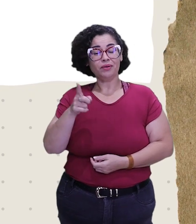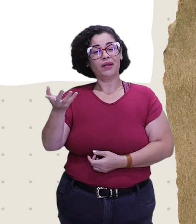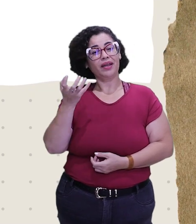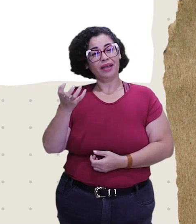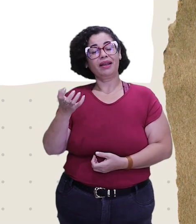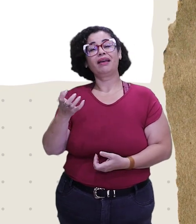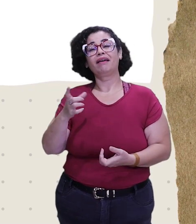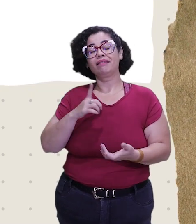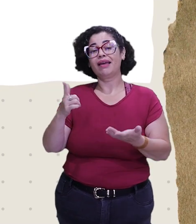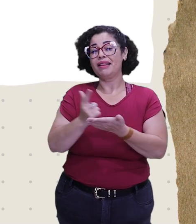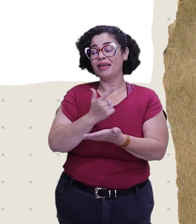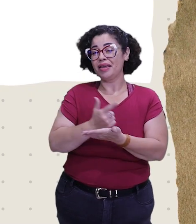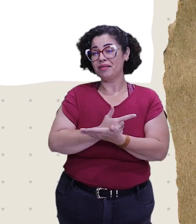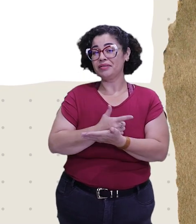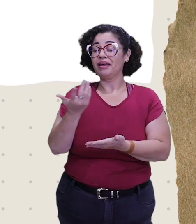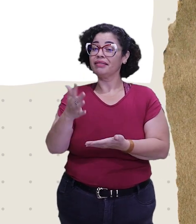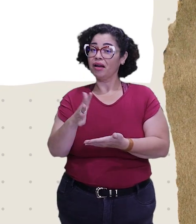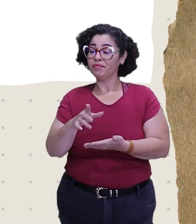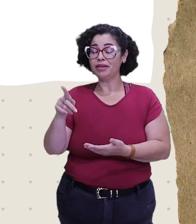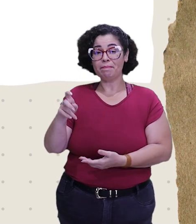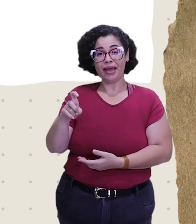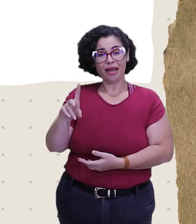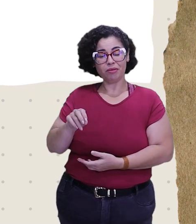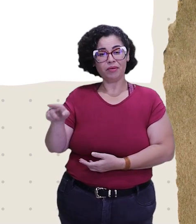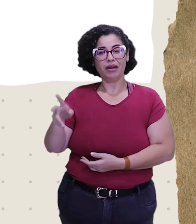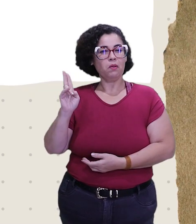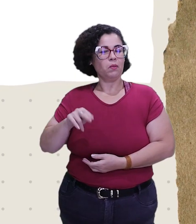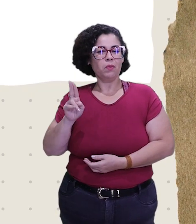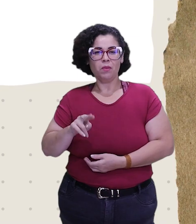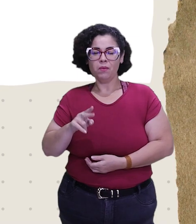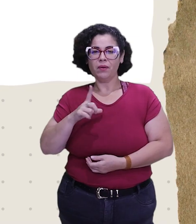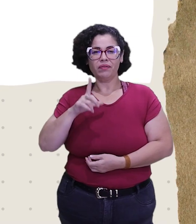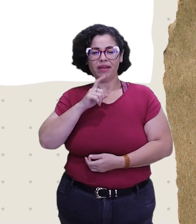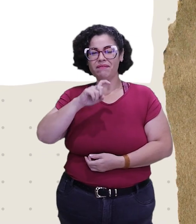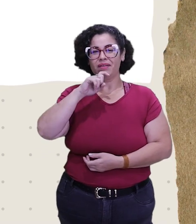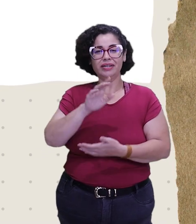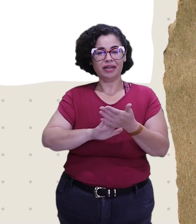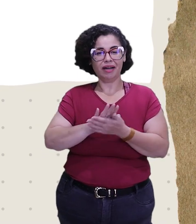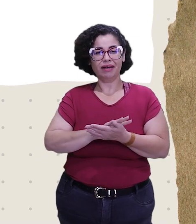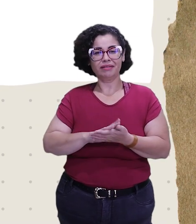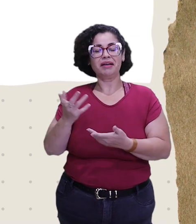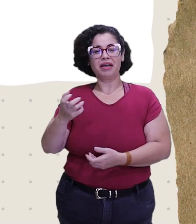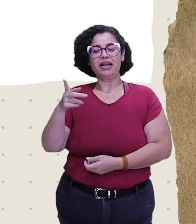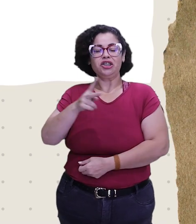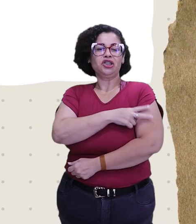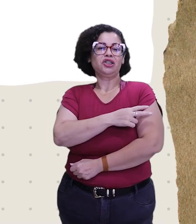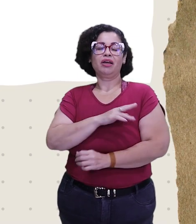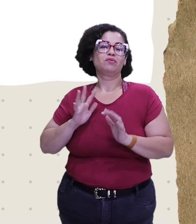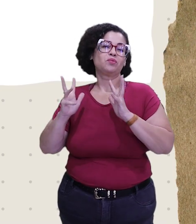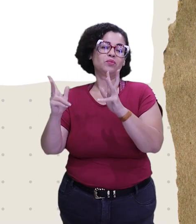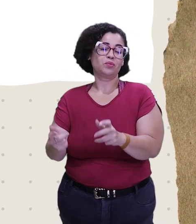lia livros, e quem sabe se também Pedro Bala, que nunca tivera inveja de nenhum, porque era o chefe de